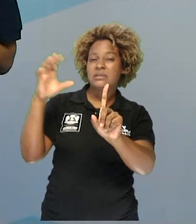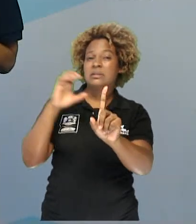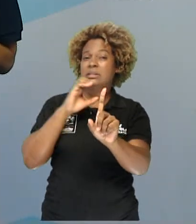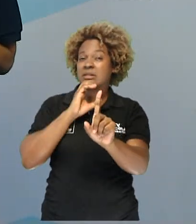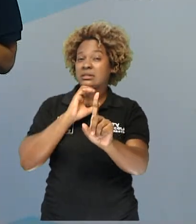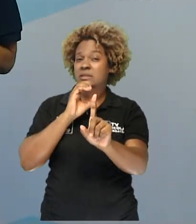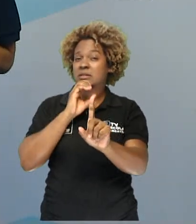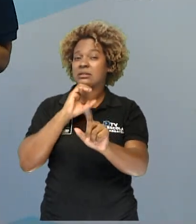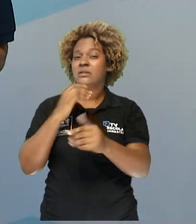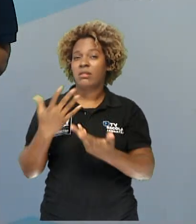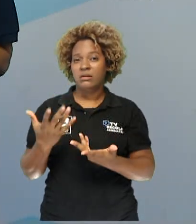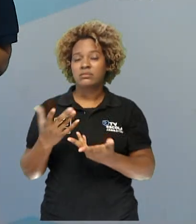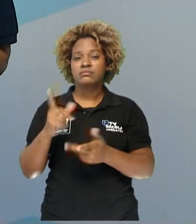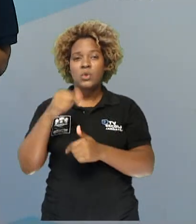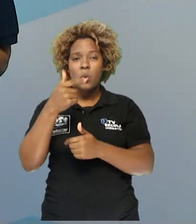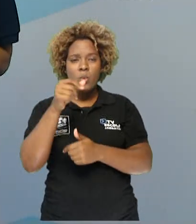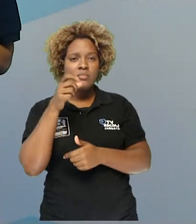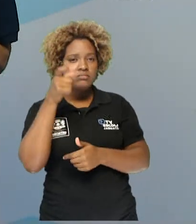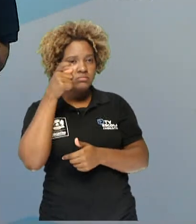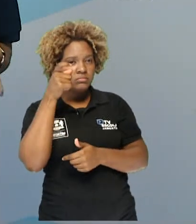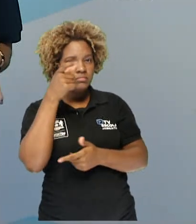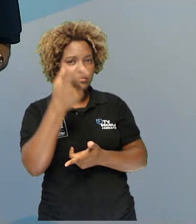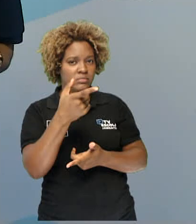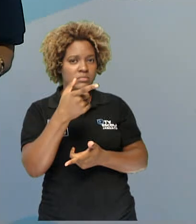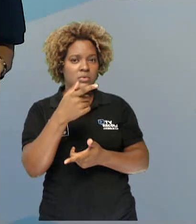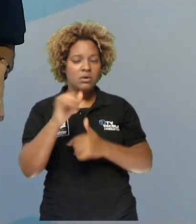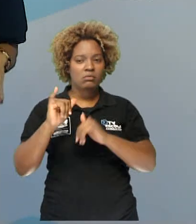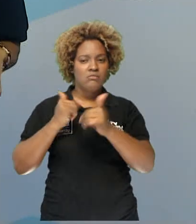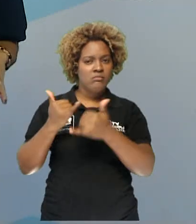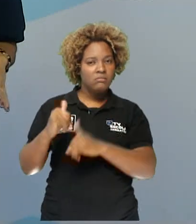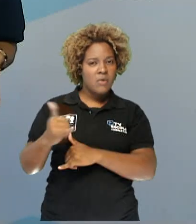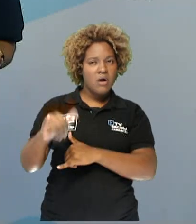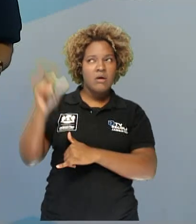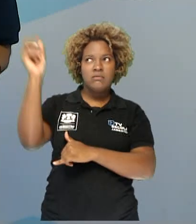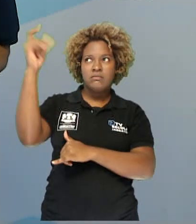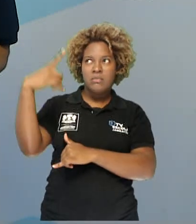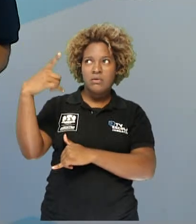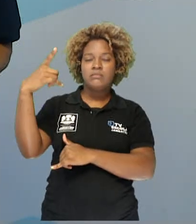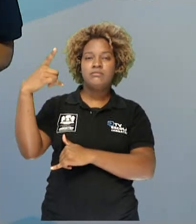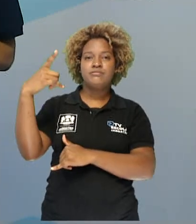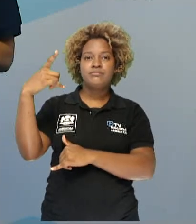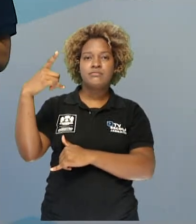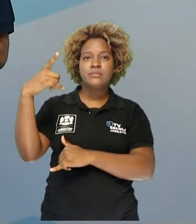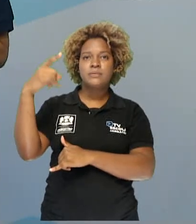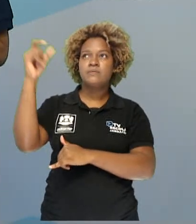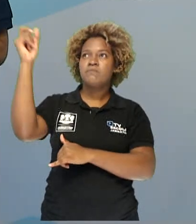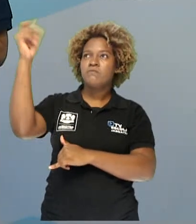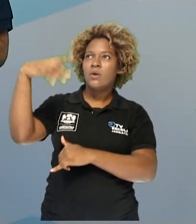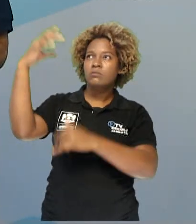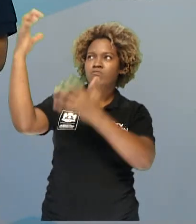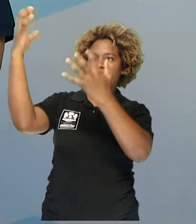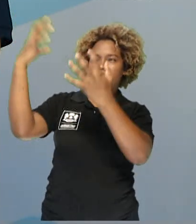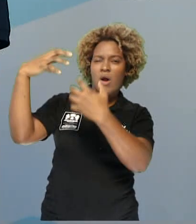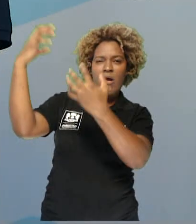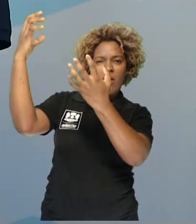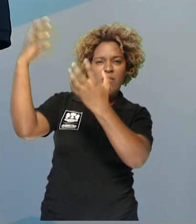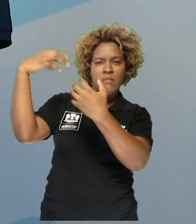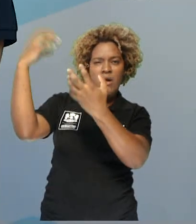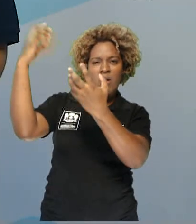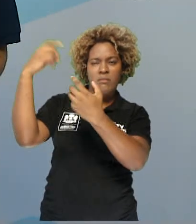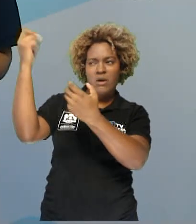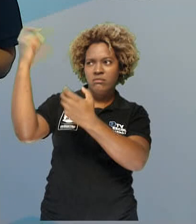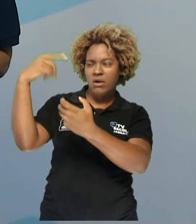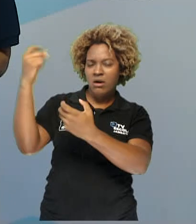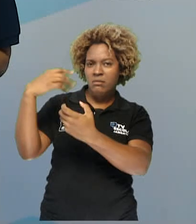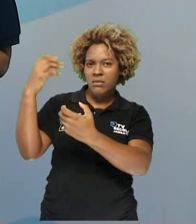Outra curiosidade, a energia solar corresponde à energia proveniente da luz e do calor emitido pelo Sol.